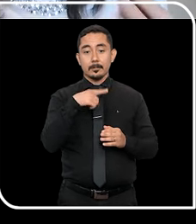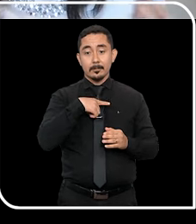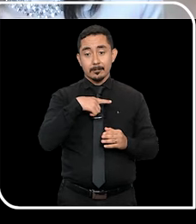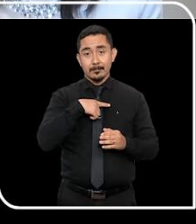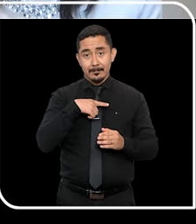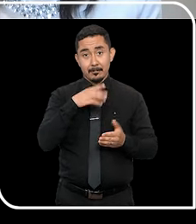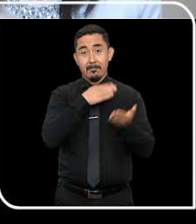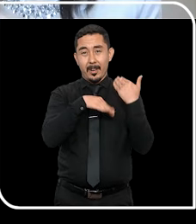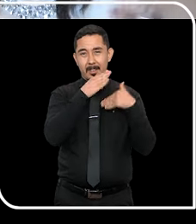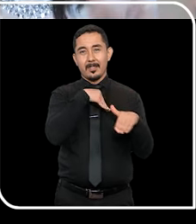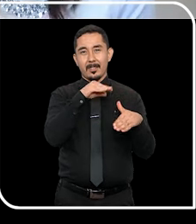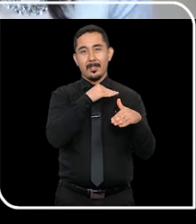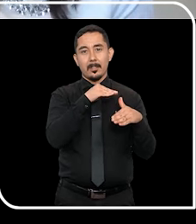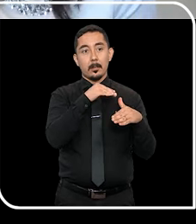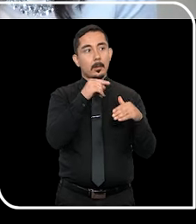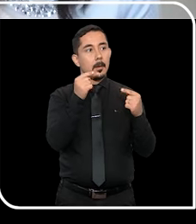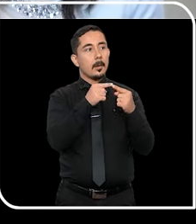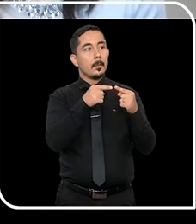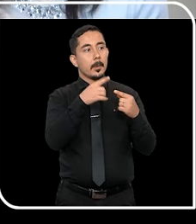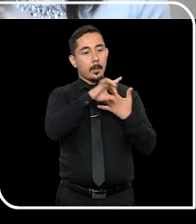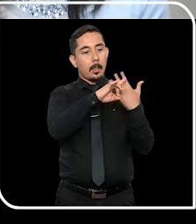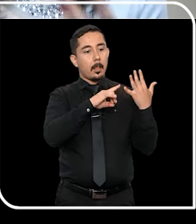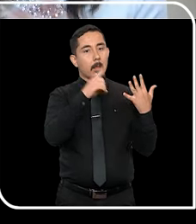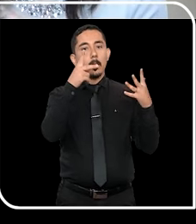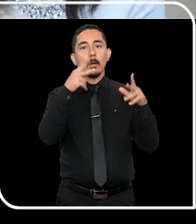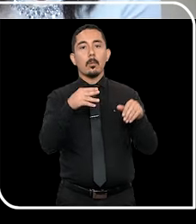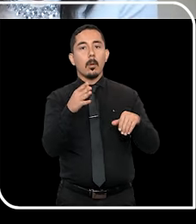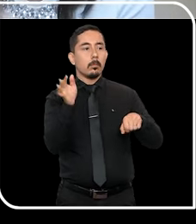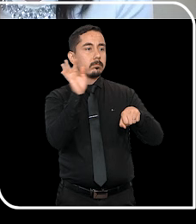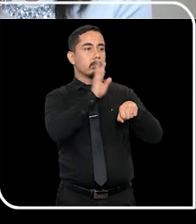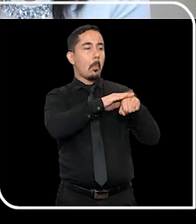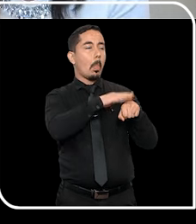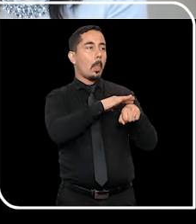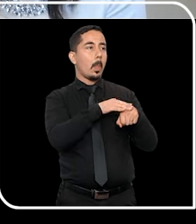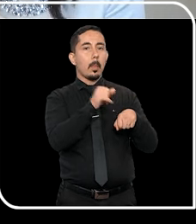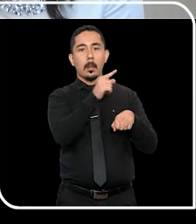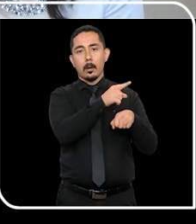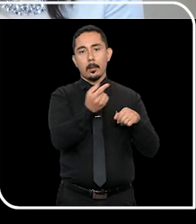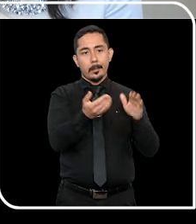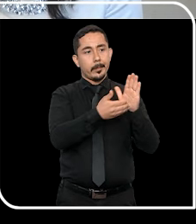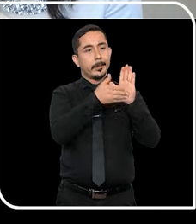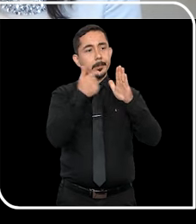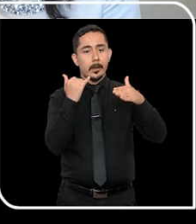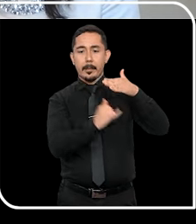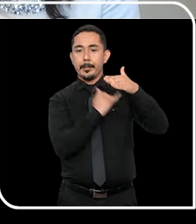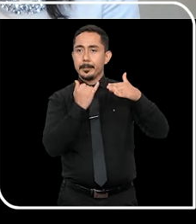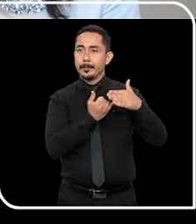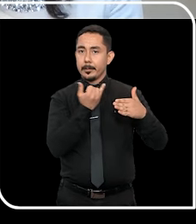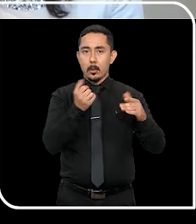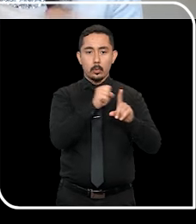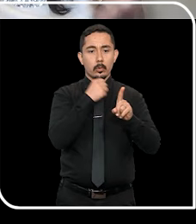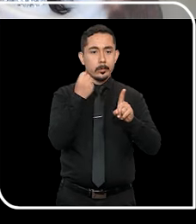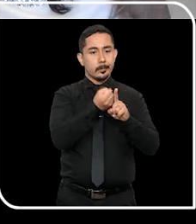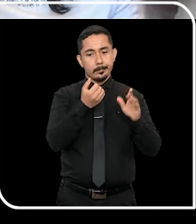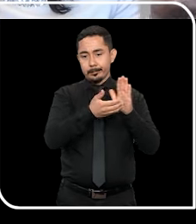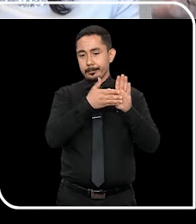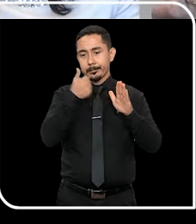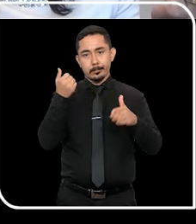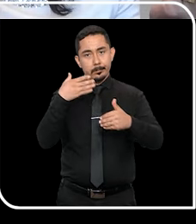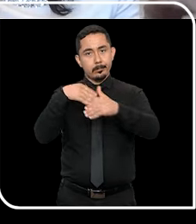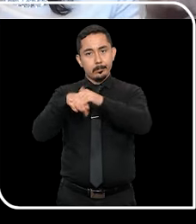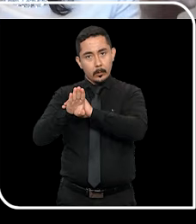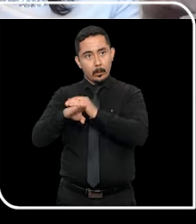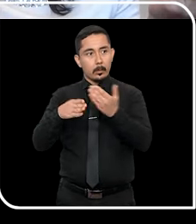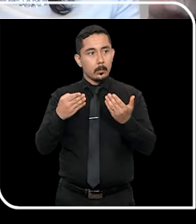época as pessoas com deficiências eram tido como doente mesmo eram institucionalizados eram retirados do meio social então levar uma